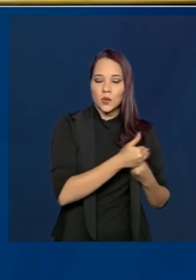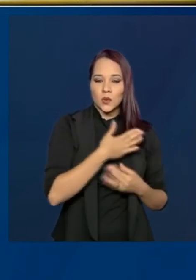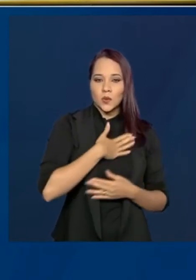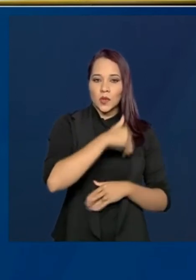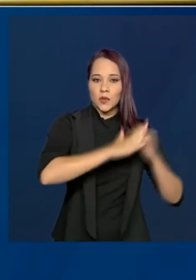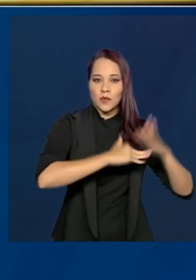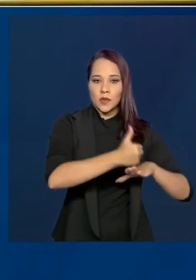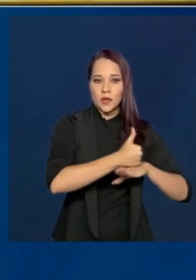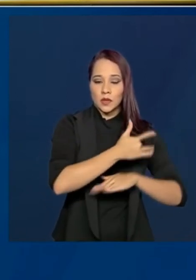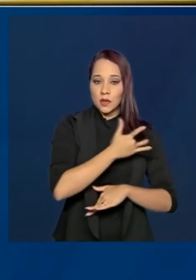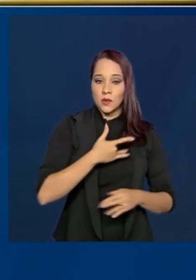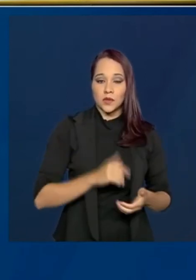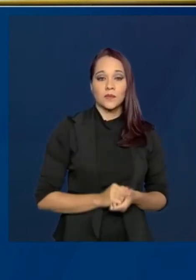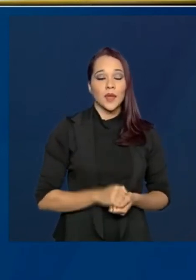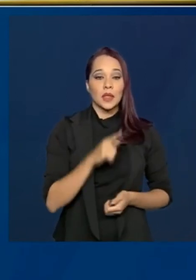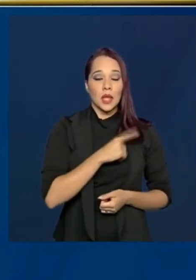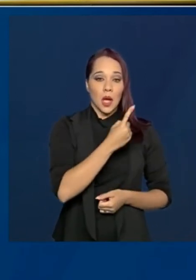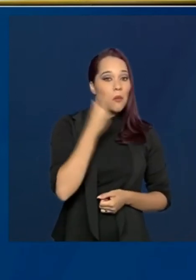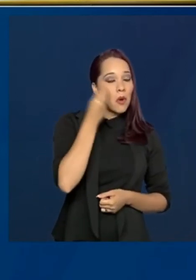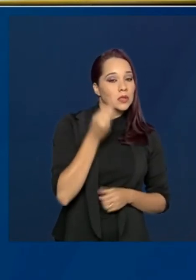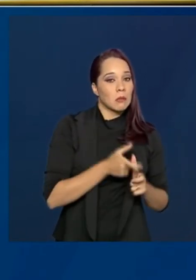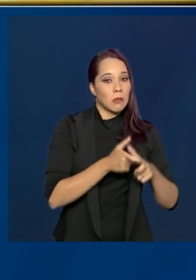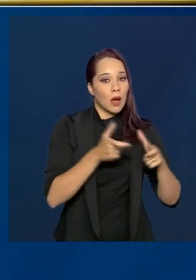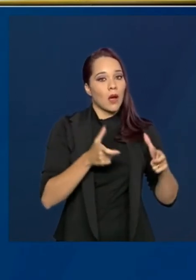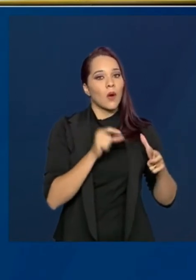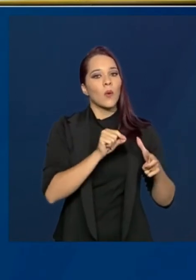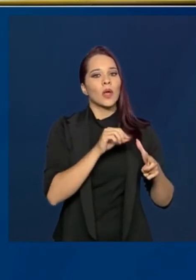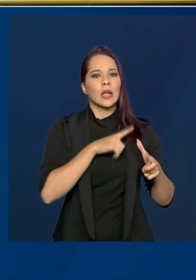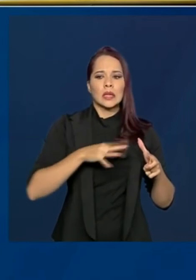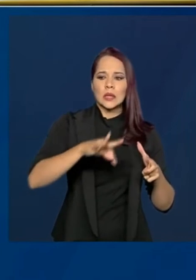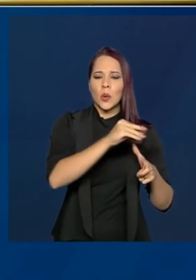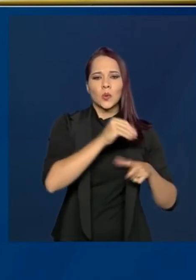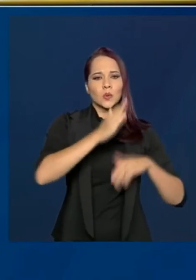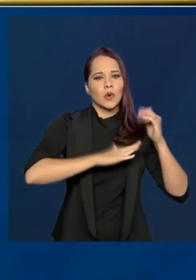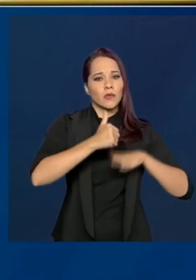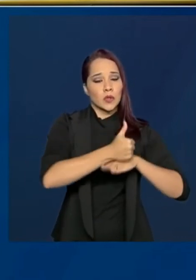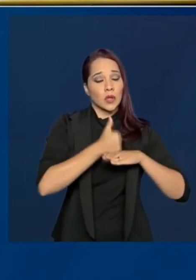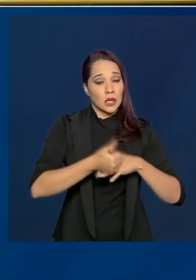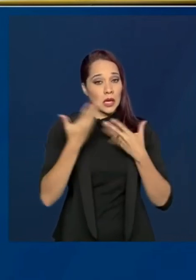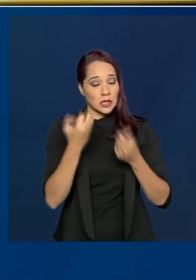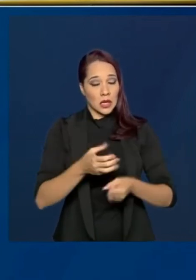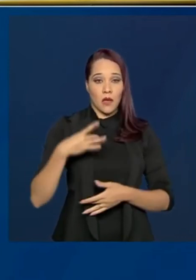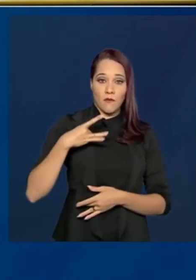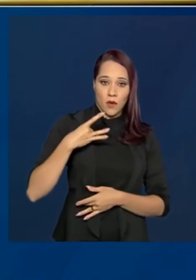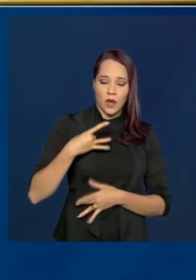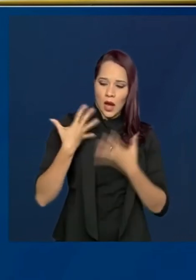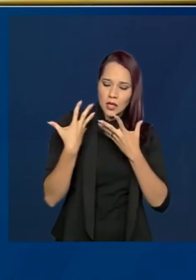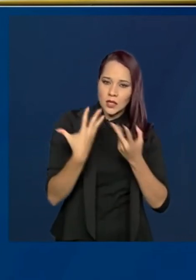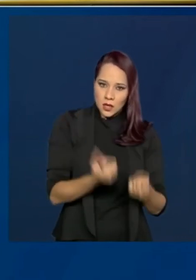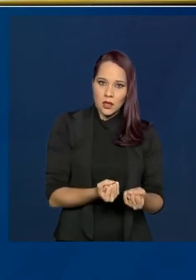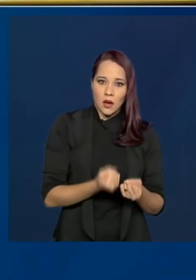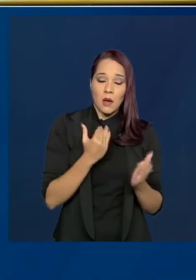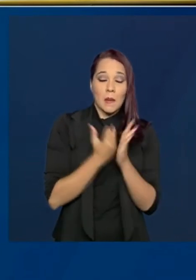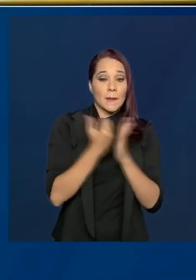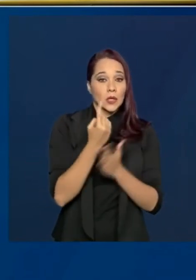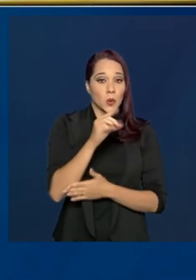de Saúde. Nós temos uma amostra maior composta de todos os profissionais que aceitaram voluntariamente, ou seja, mais de 1 milhão